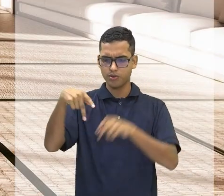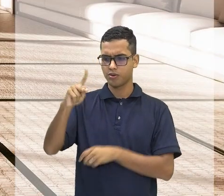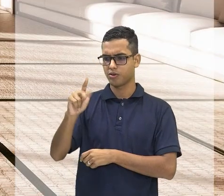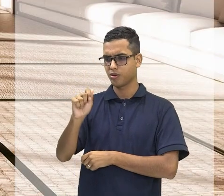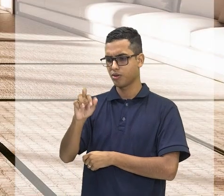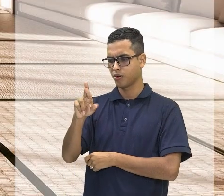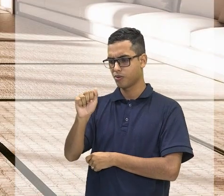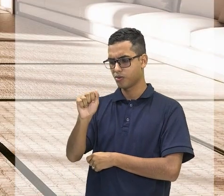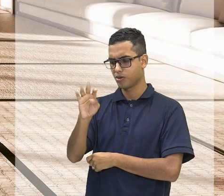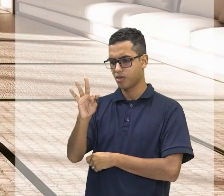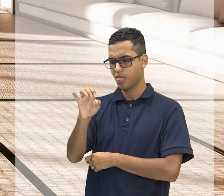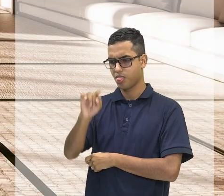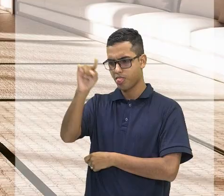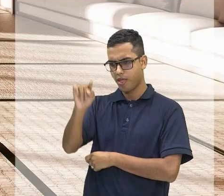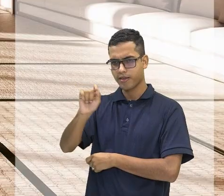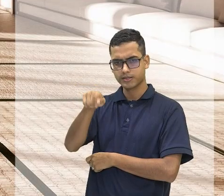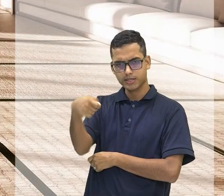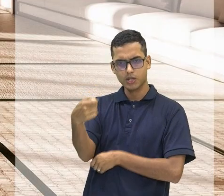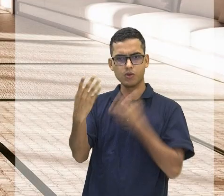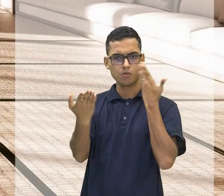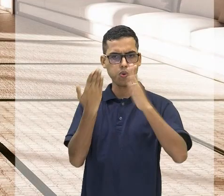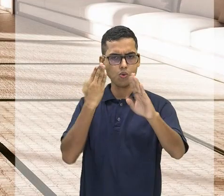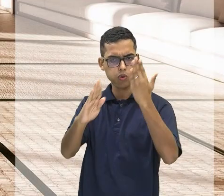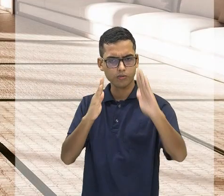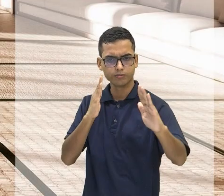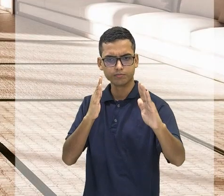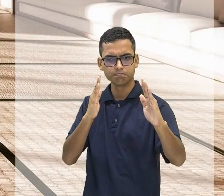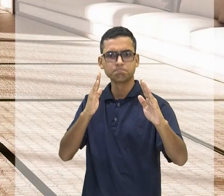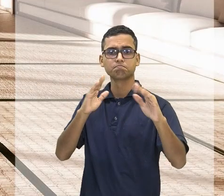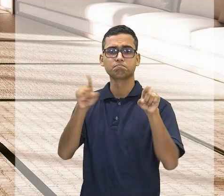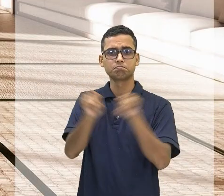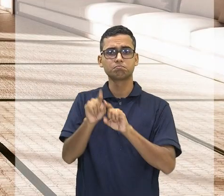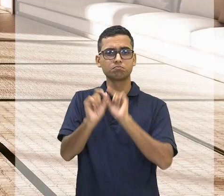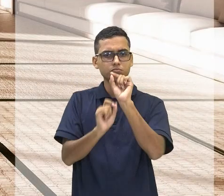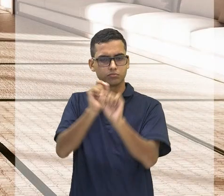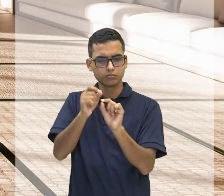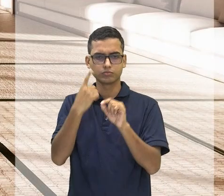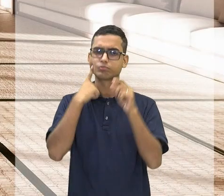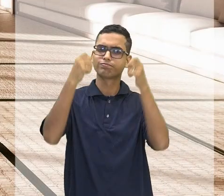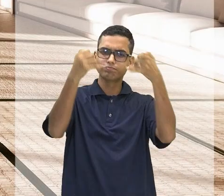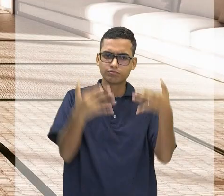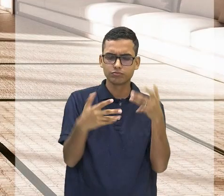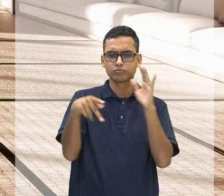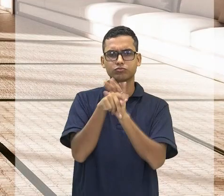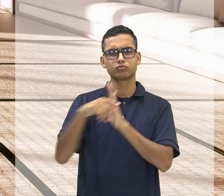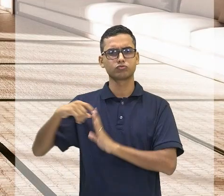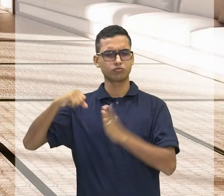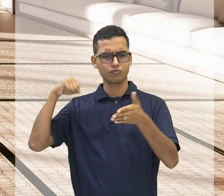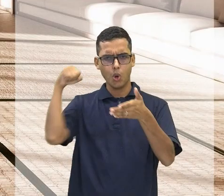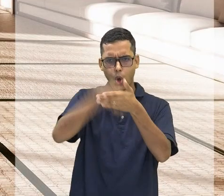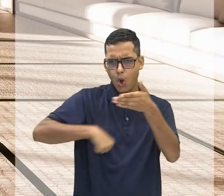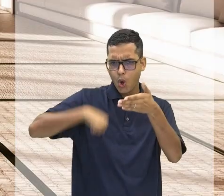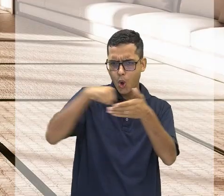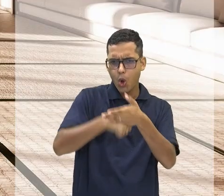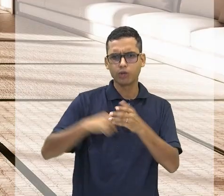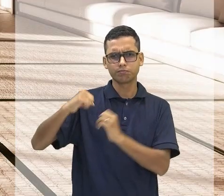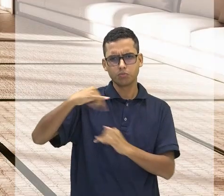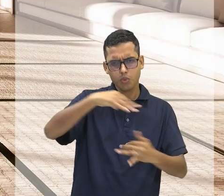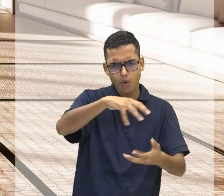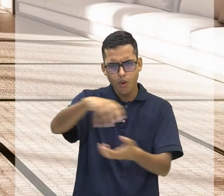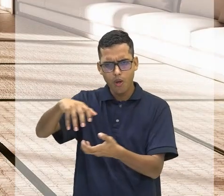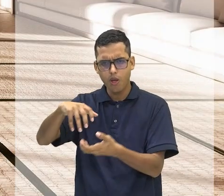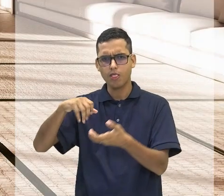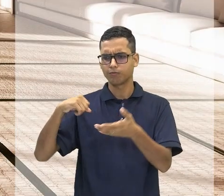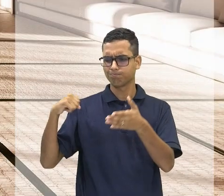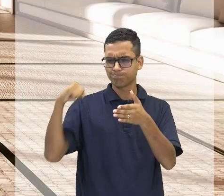relembrar ou até mesmo explanar com vocês um pouquinho a respeito de lutas. Vocês viram, né, que é lutas do mundo